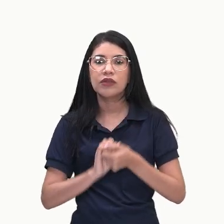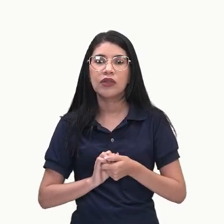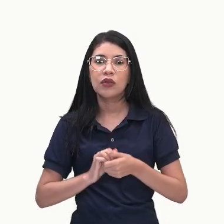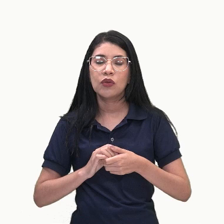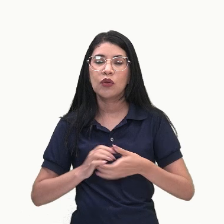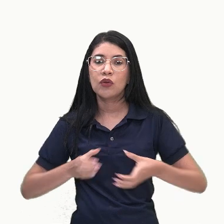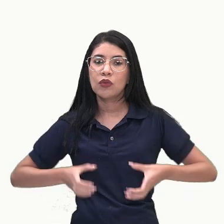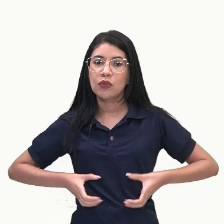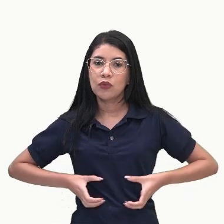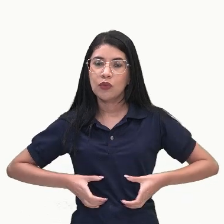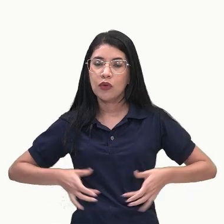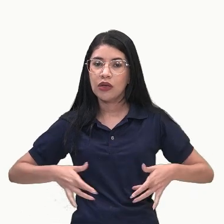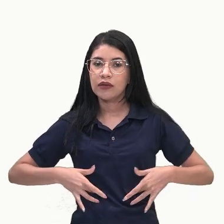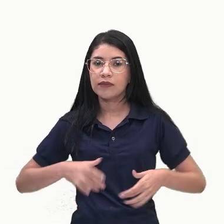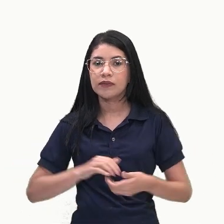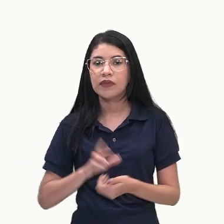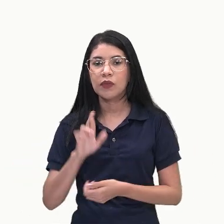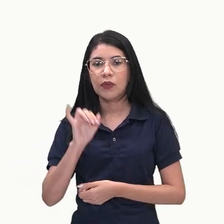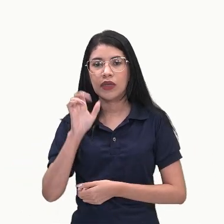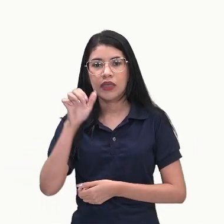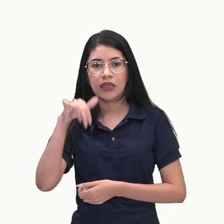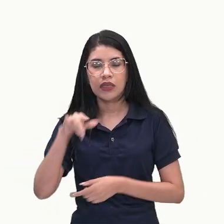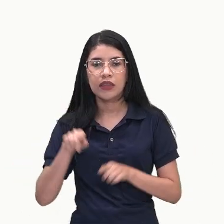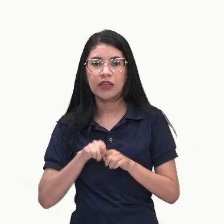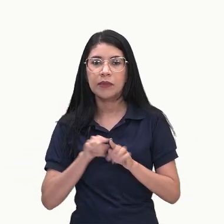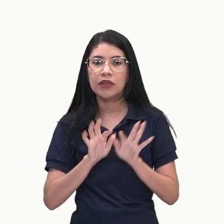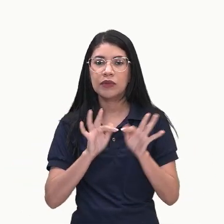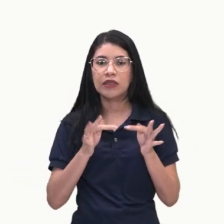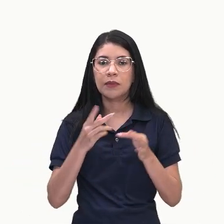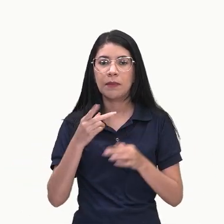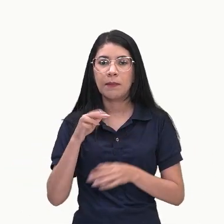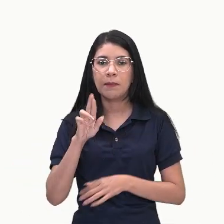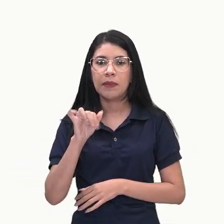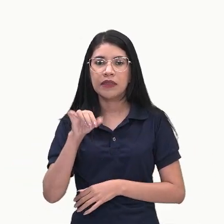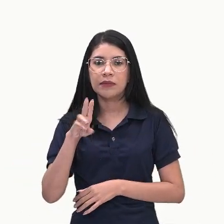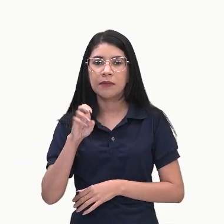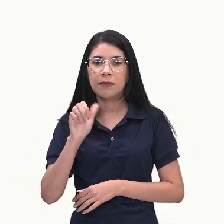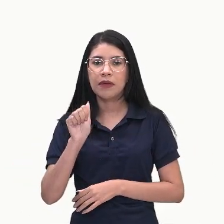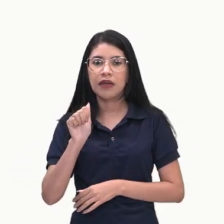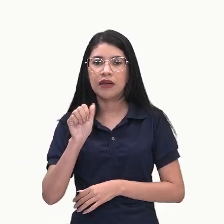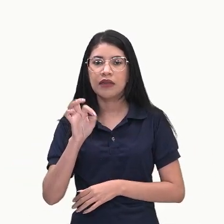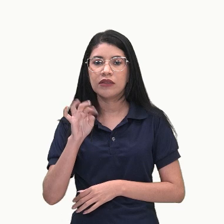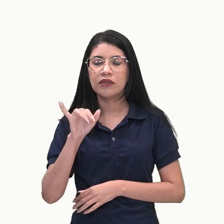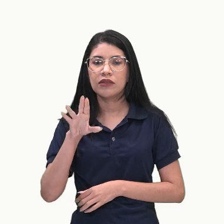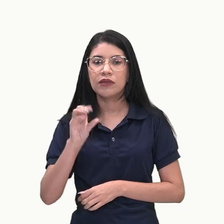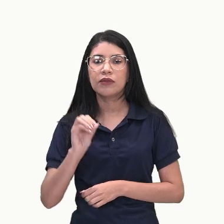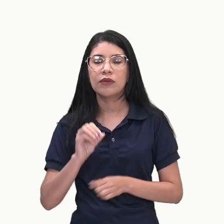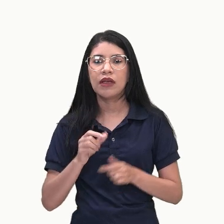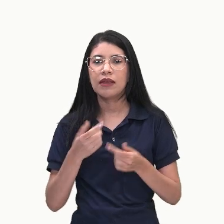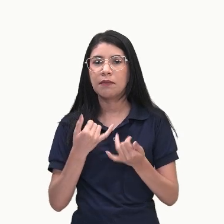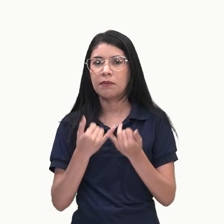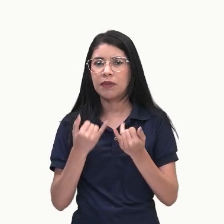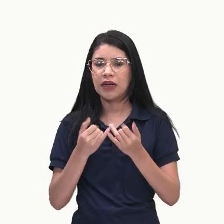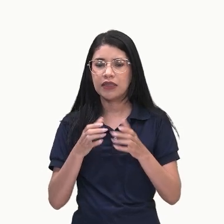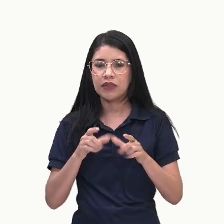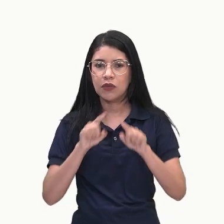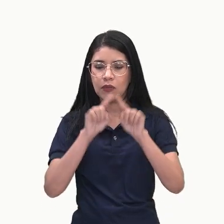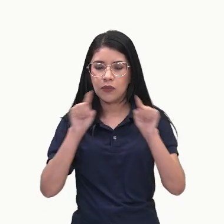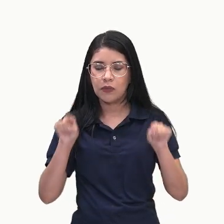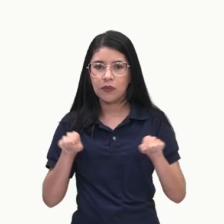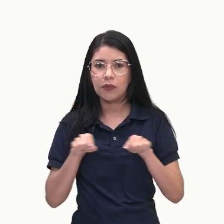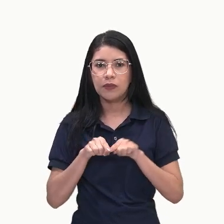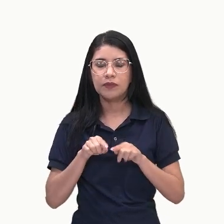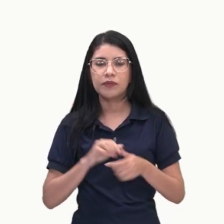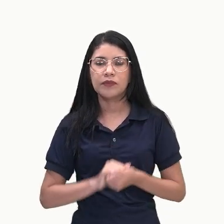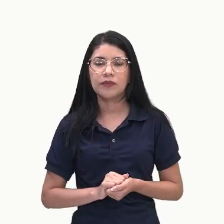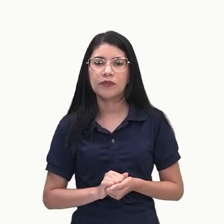renais. E nós temos também o simples prismático, né, que ele está aqui, ó, esse formato de prisma. Então a gente tem